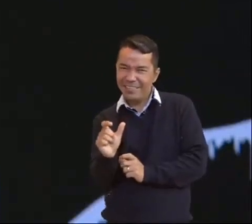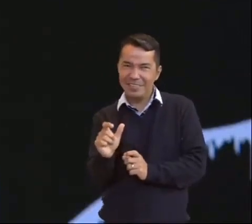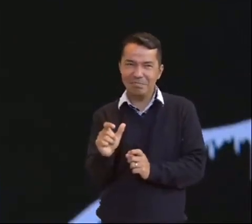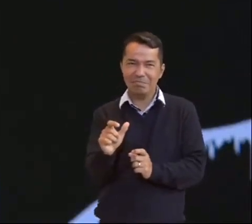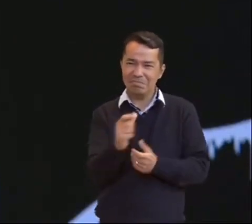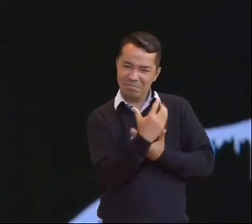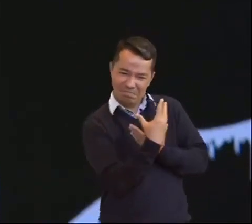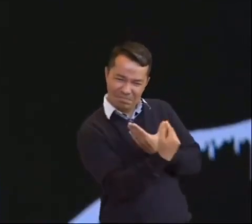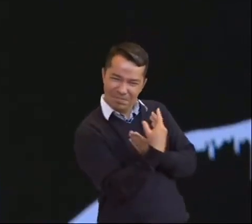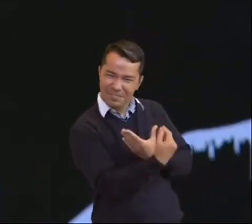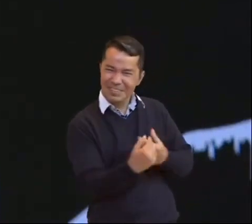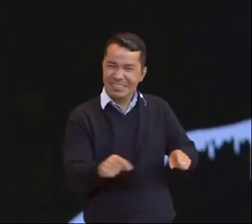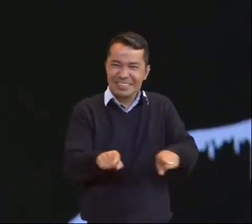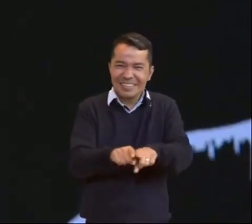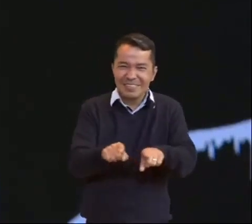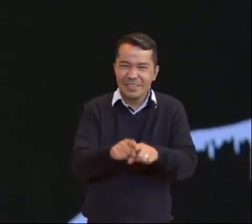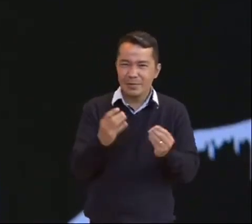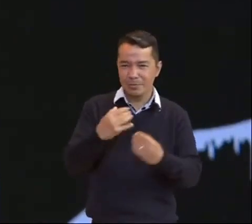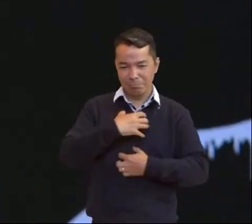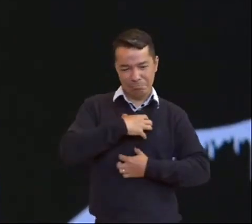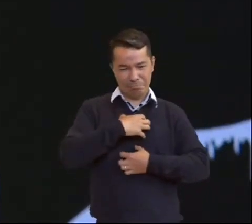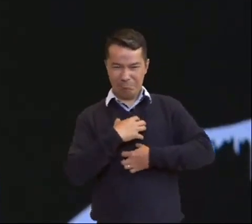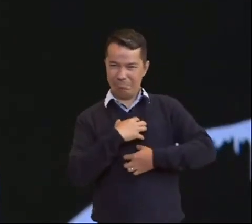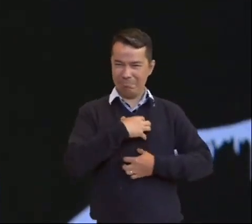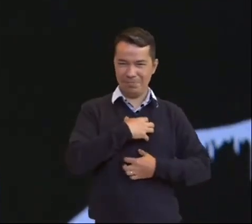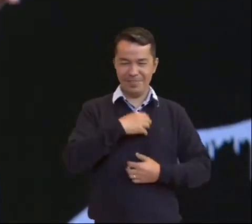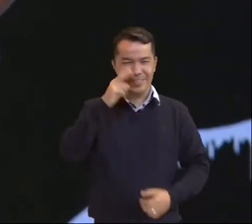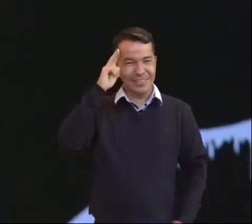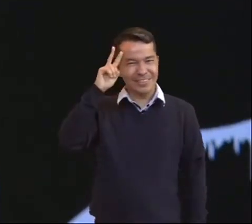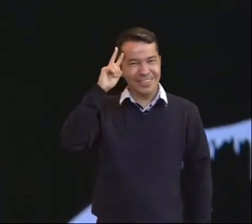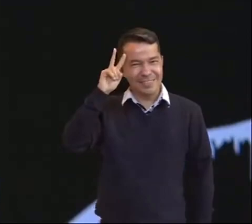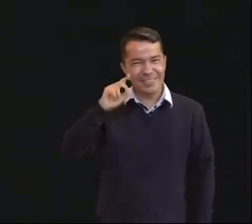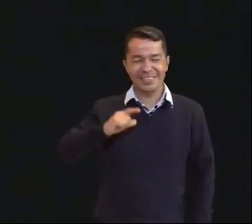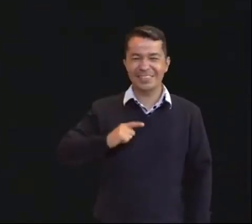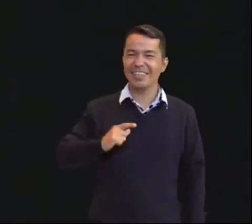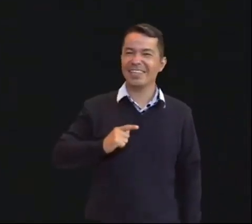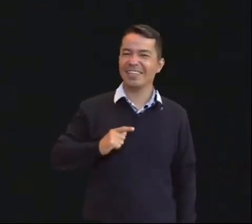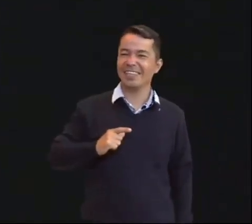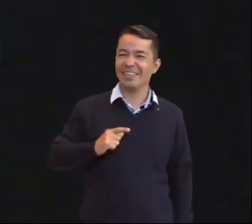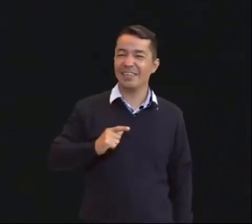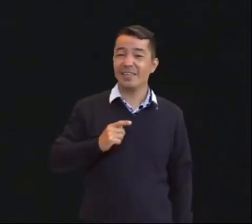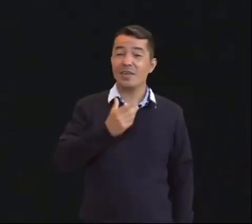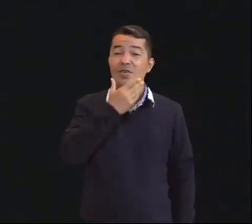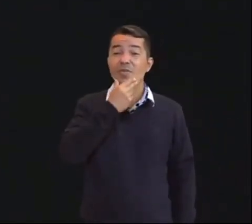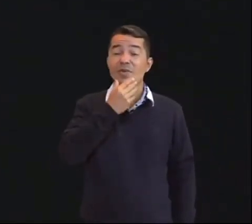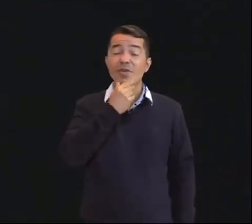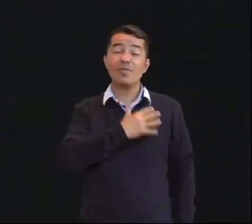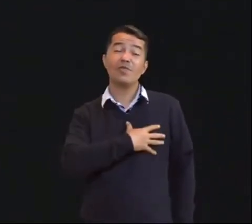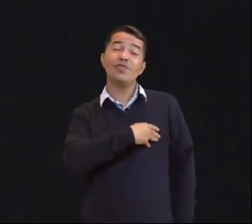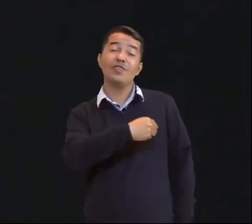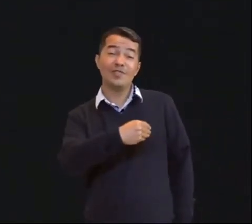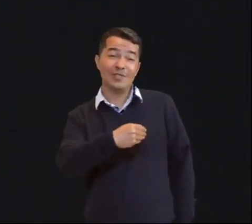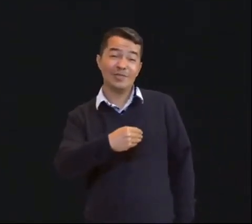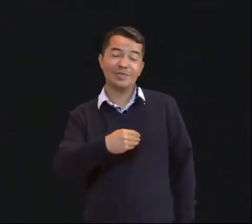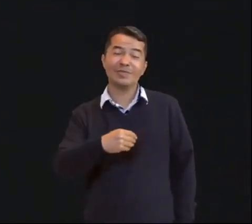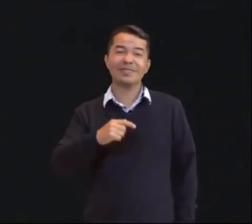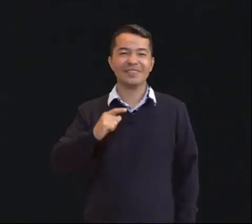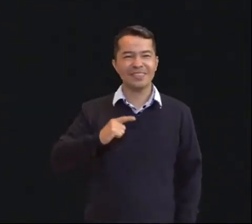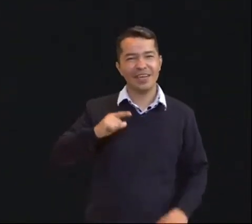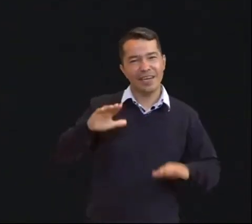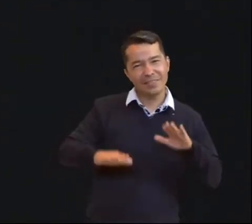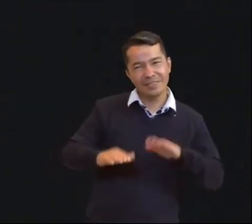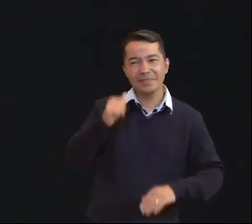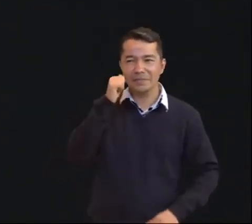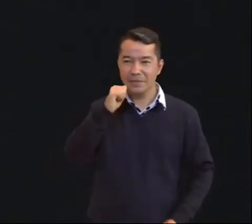gente. Esses dias o Beni acordou cedo, a Nina acorda mais cedo lá em casa, então várias vezes na live de oração, às 6 horas ela